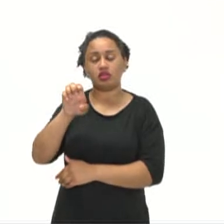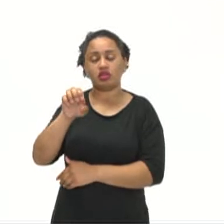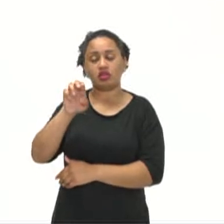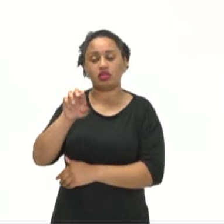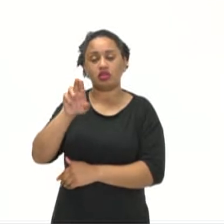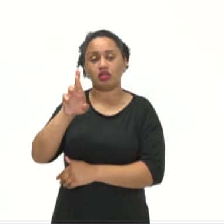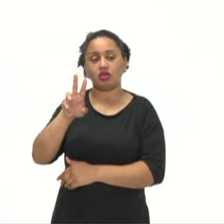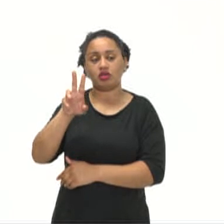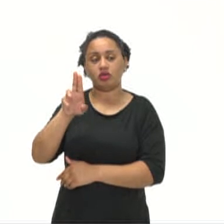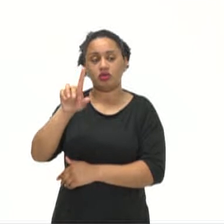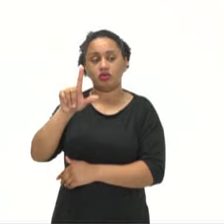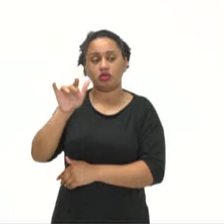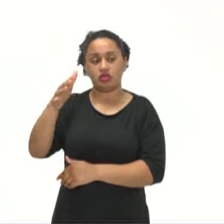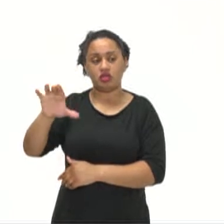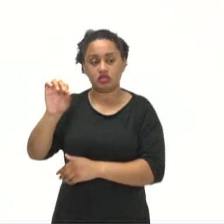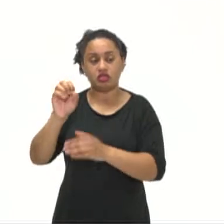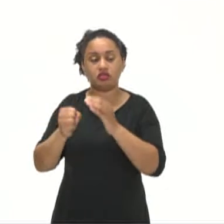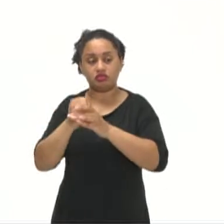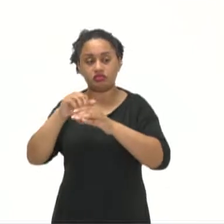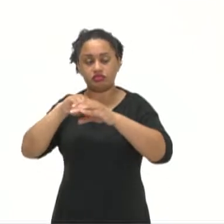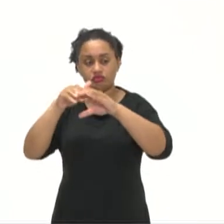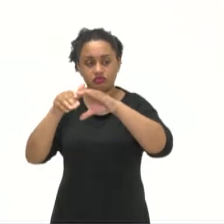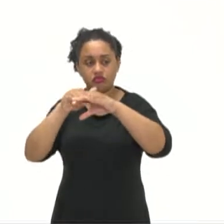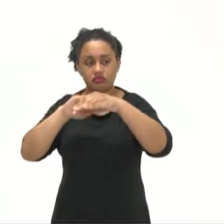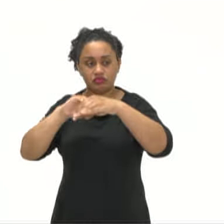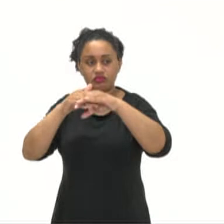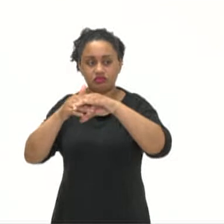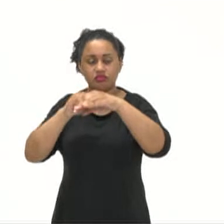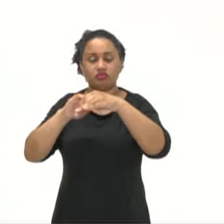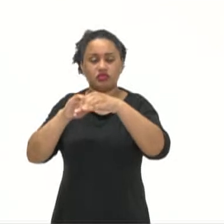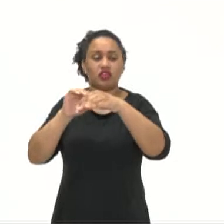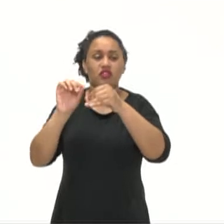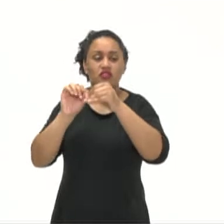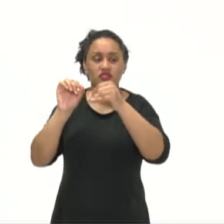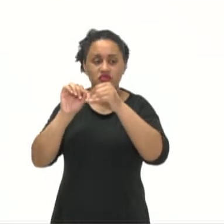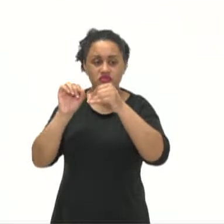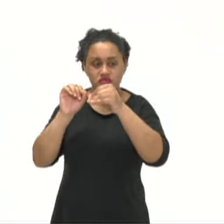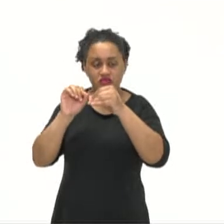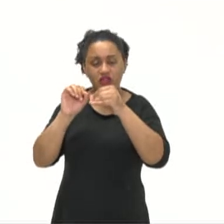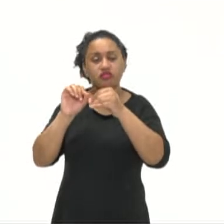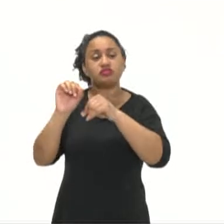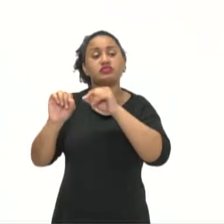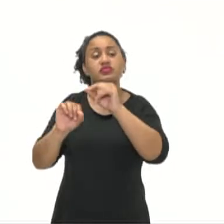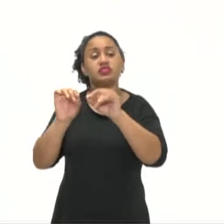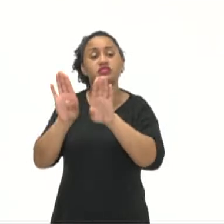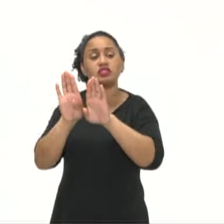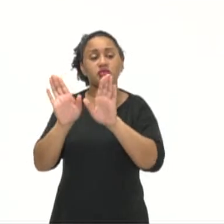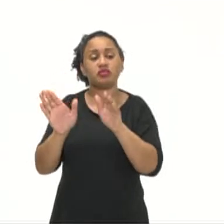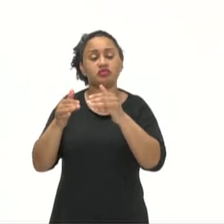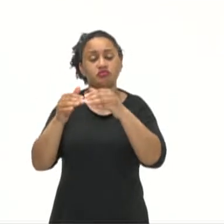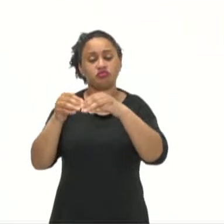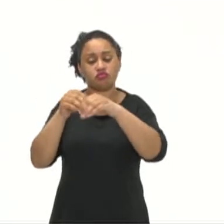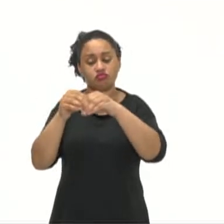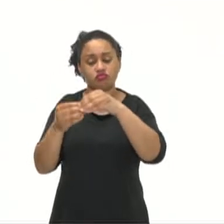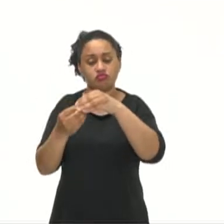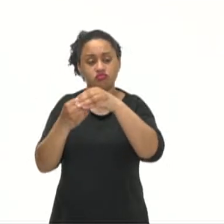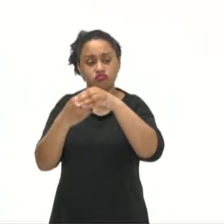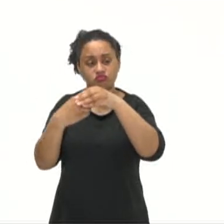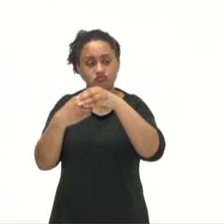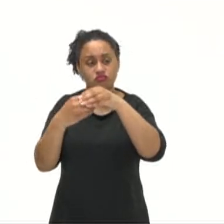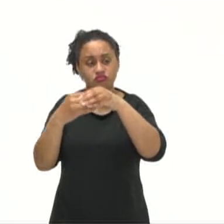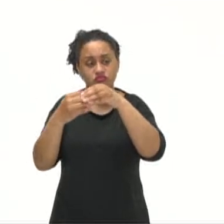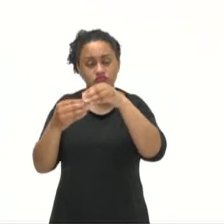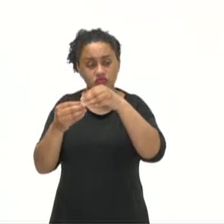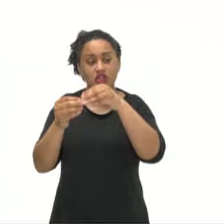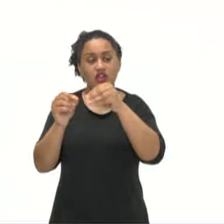a formação da placa neural, as pregas neurais que são formadas e o fechamento que forma o tubo neural.